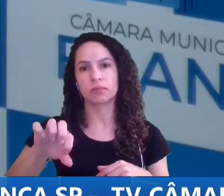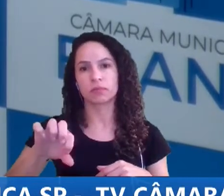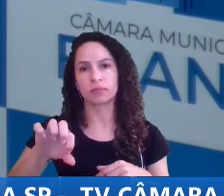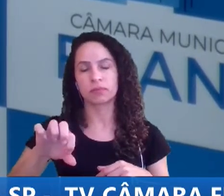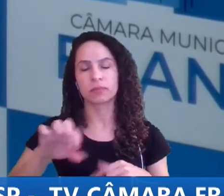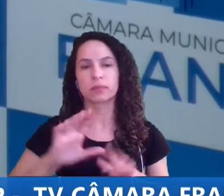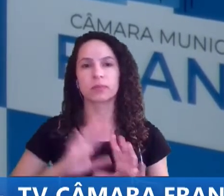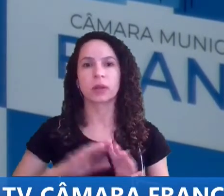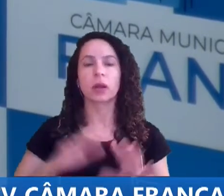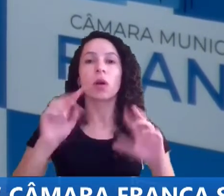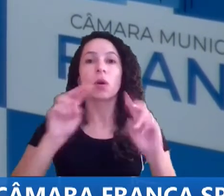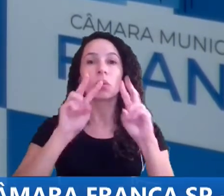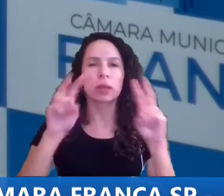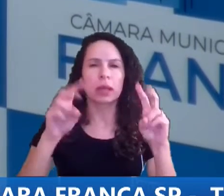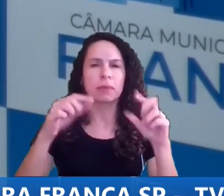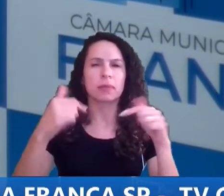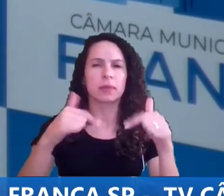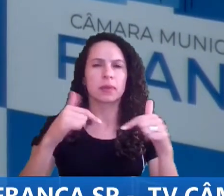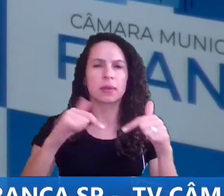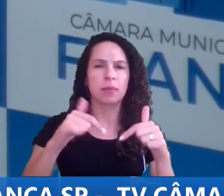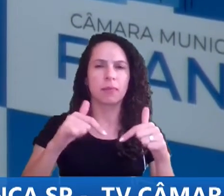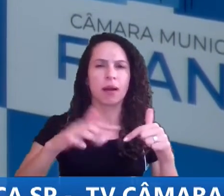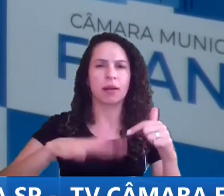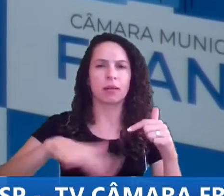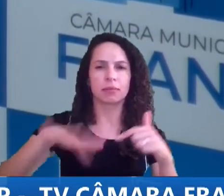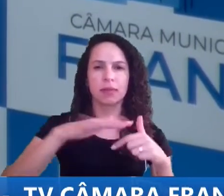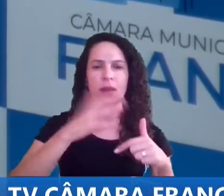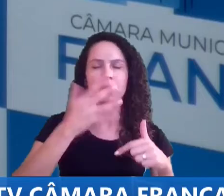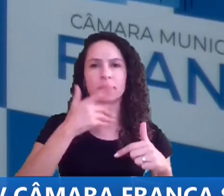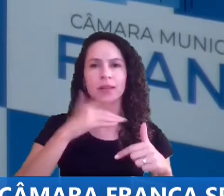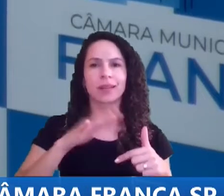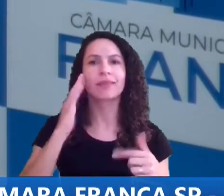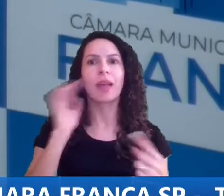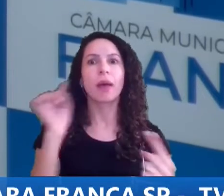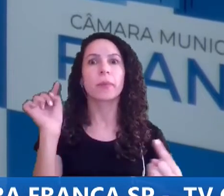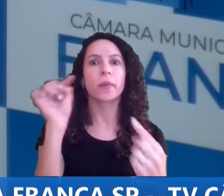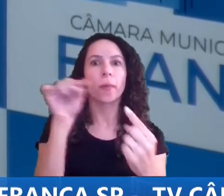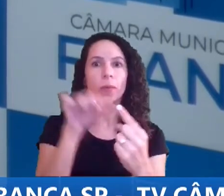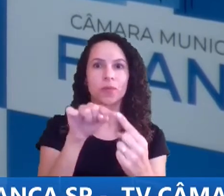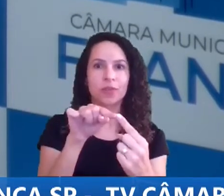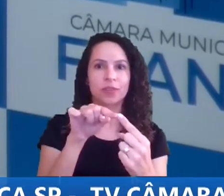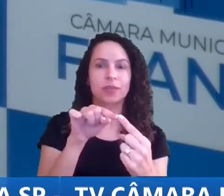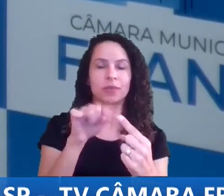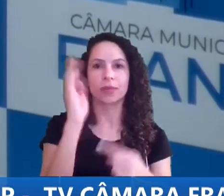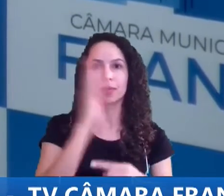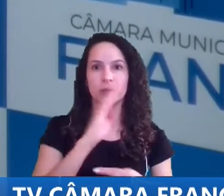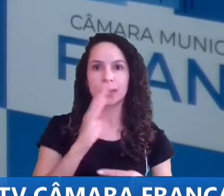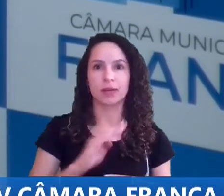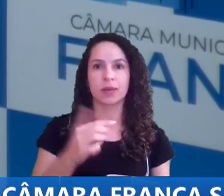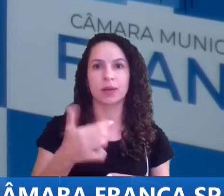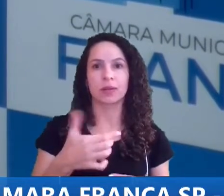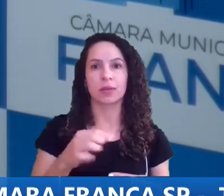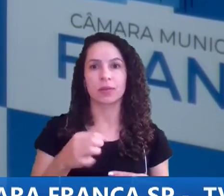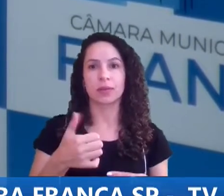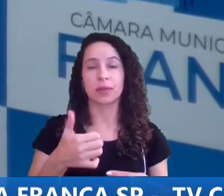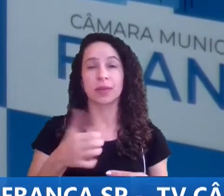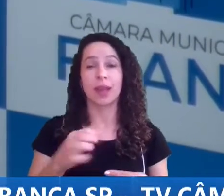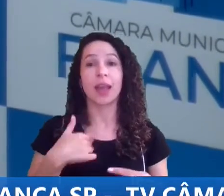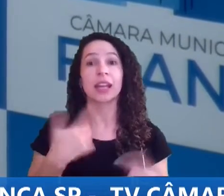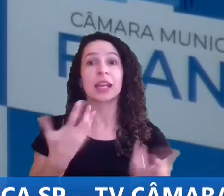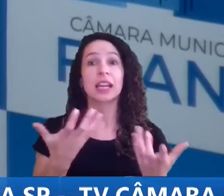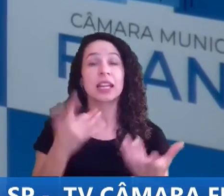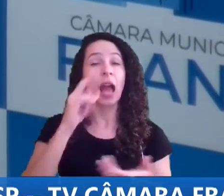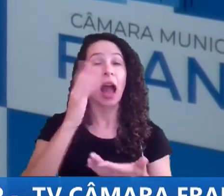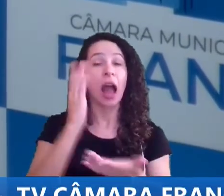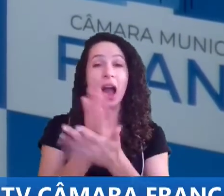do trabalho formal, por mais que a meta assumida pelo Brasil antes era 2016 erradicar o trabalho infantil